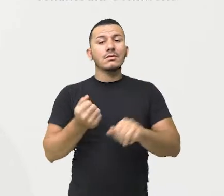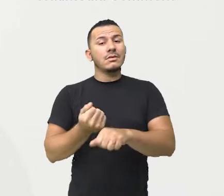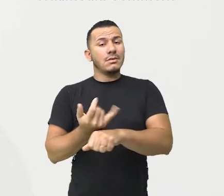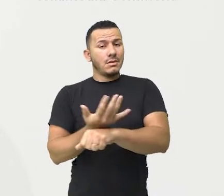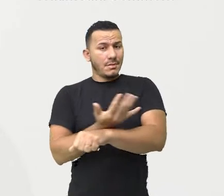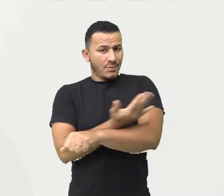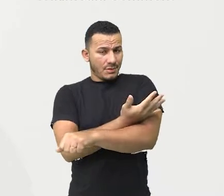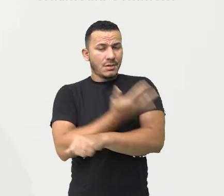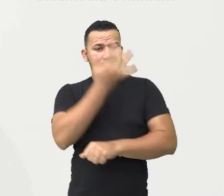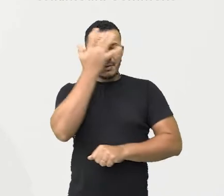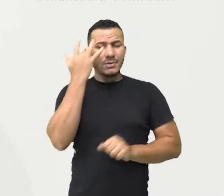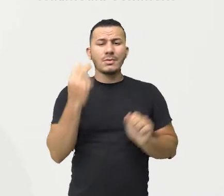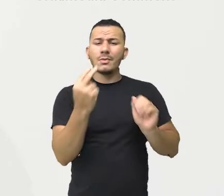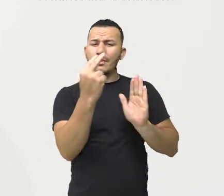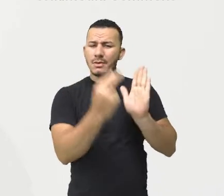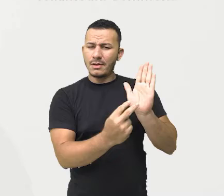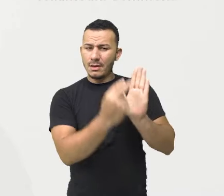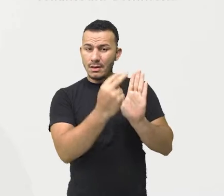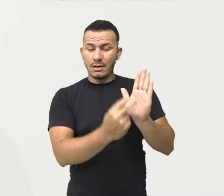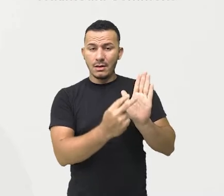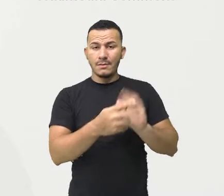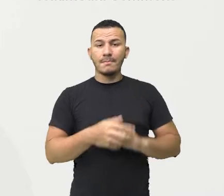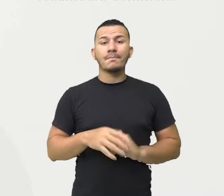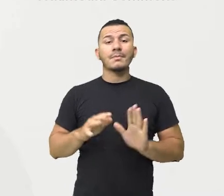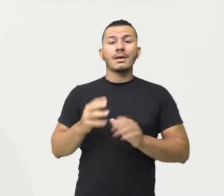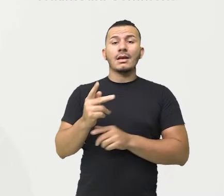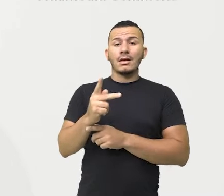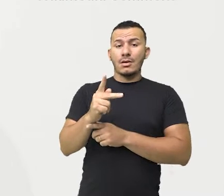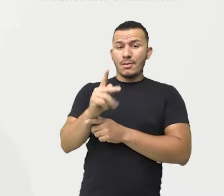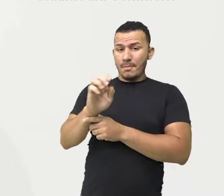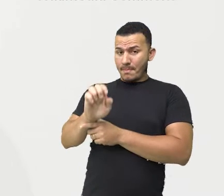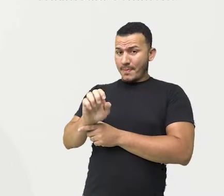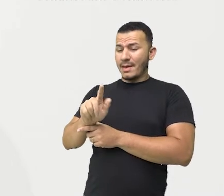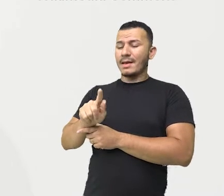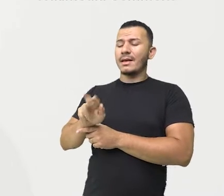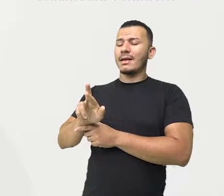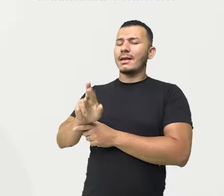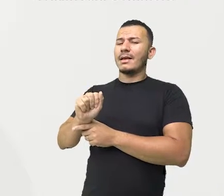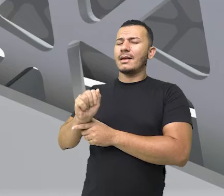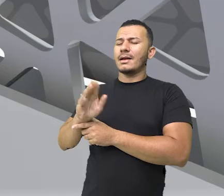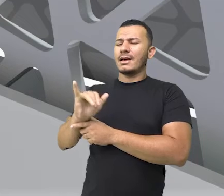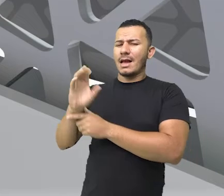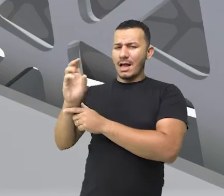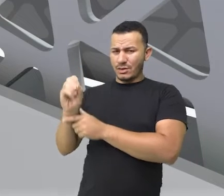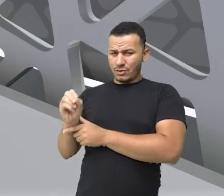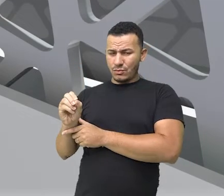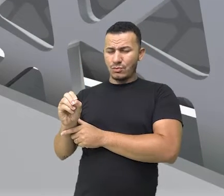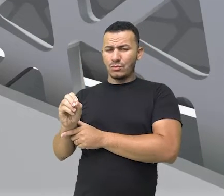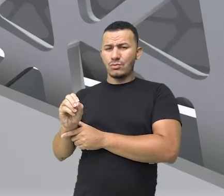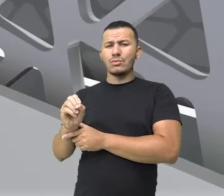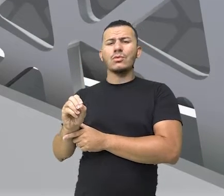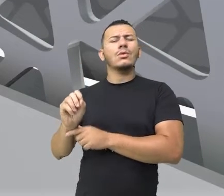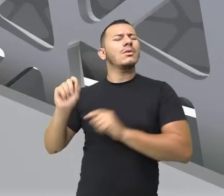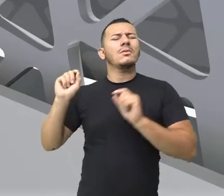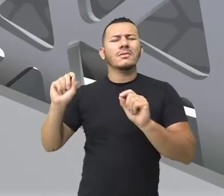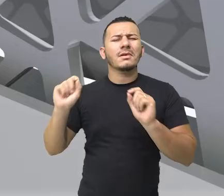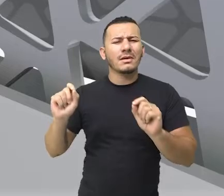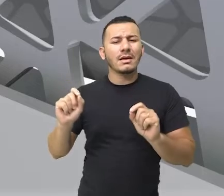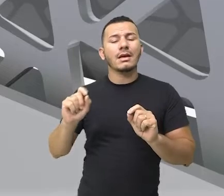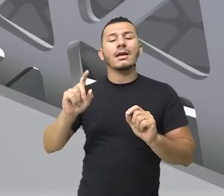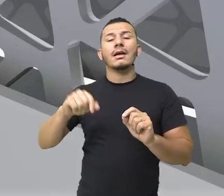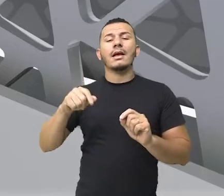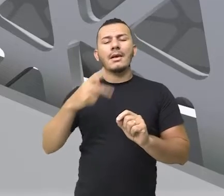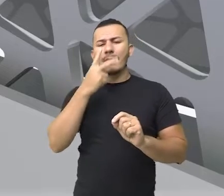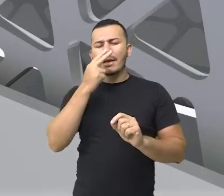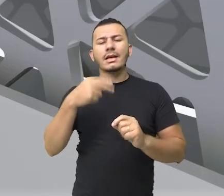nós, interlocutores? Quando ele fala o pé grácil e nu, mal roçando, você